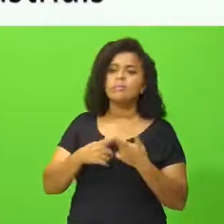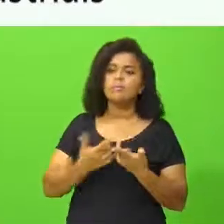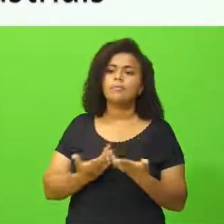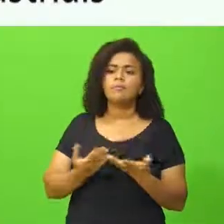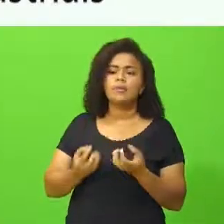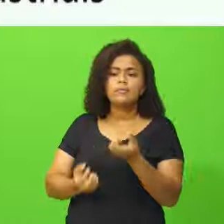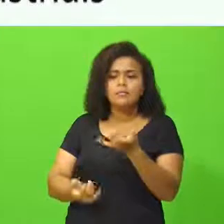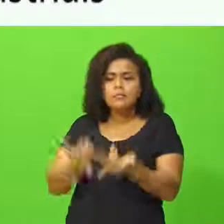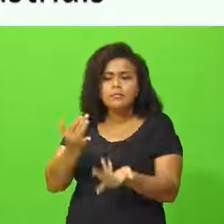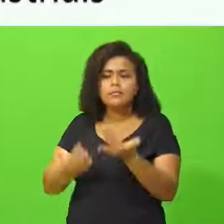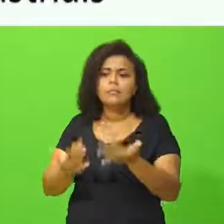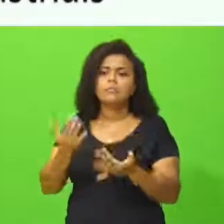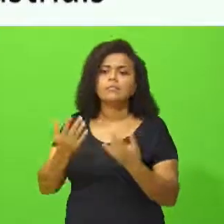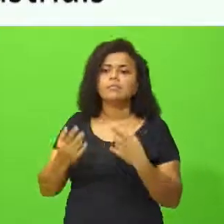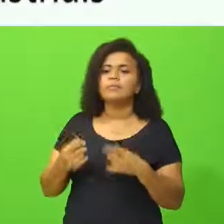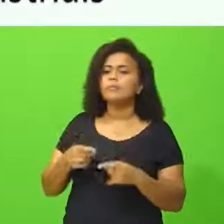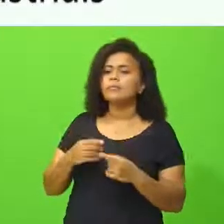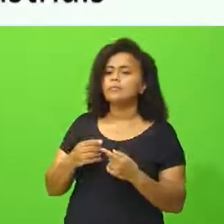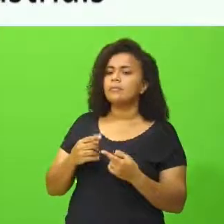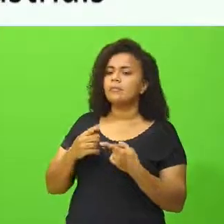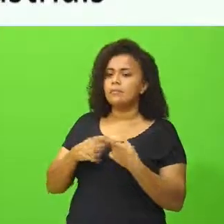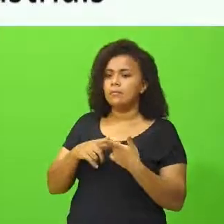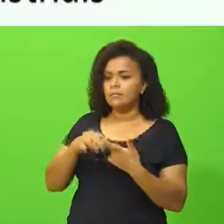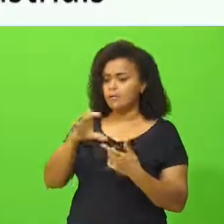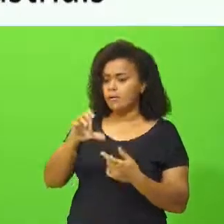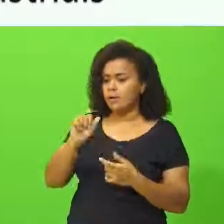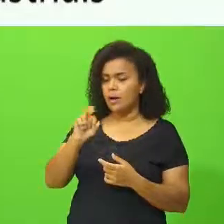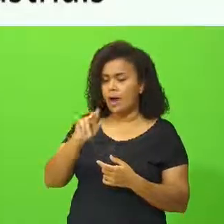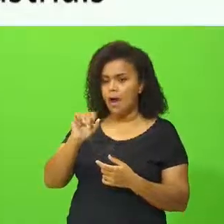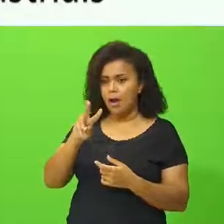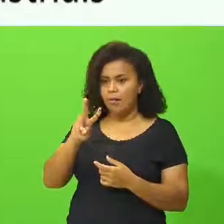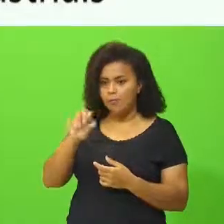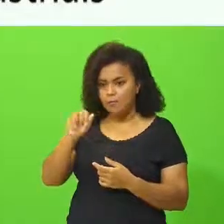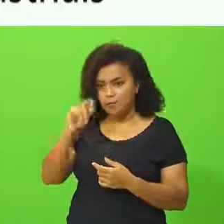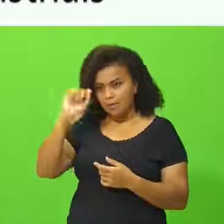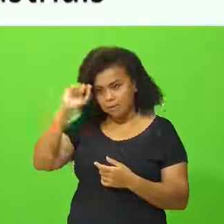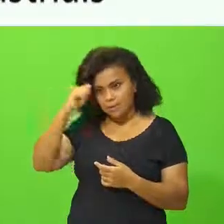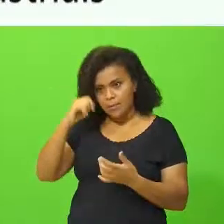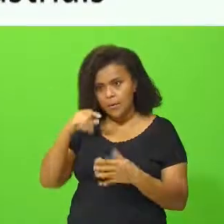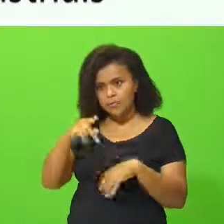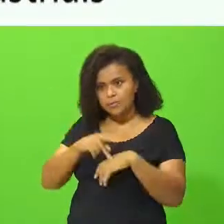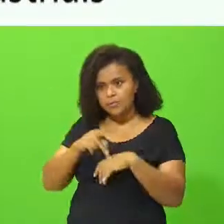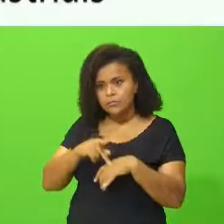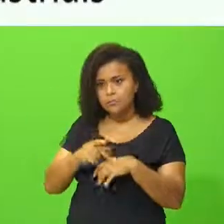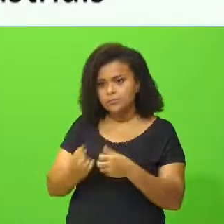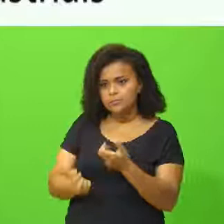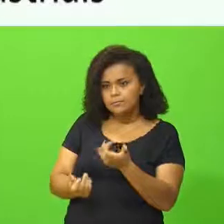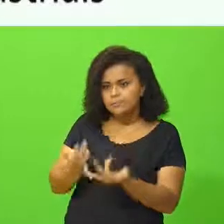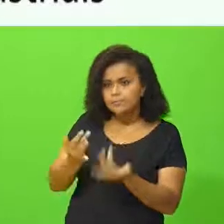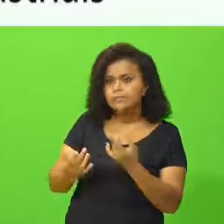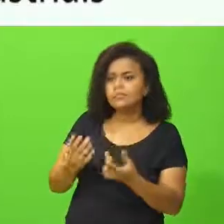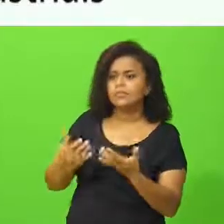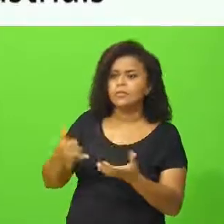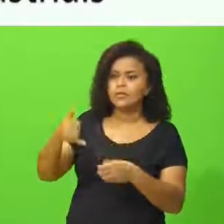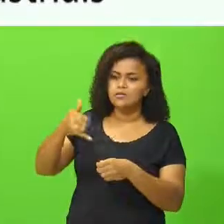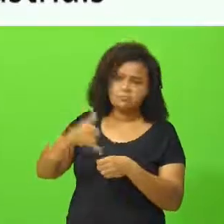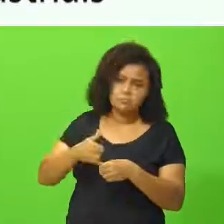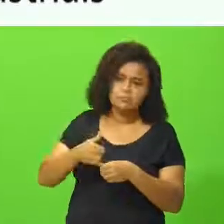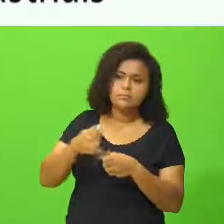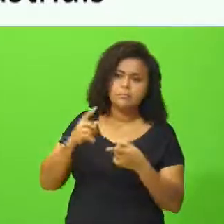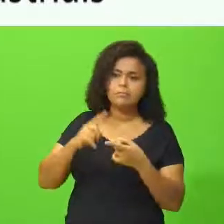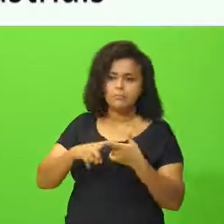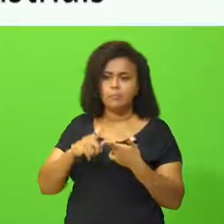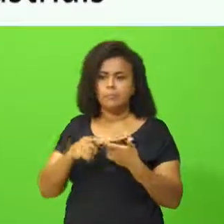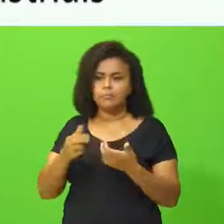pouco da questão do carvão mineral e do diesel, né? Diesel, gasolina e